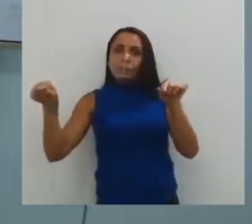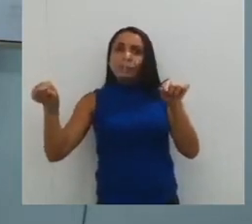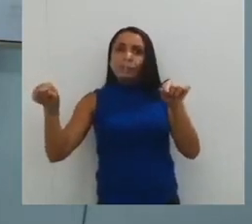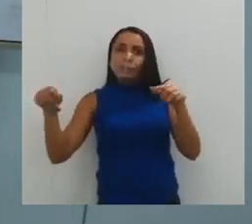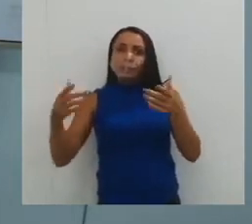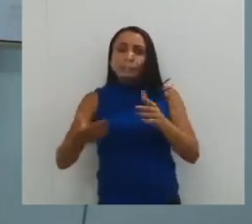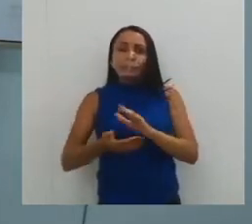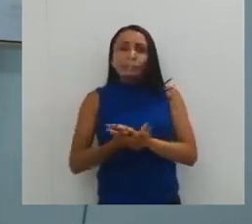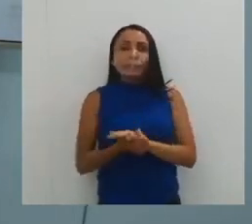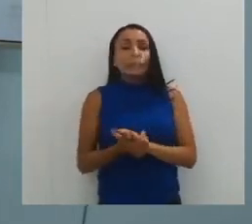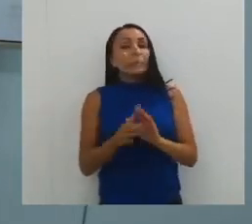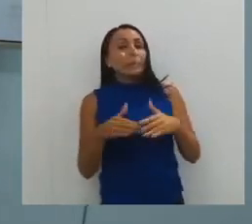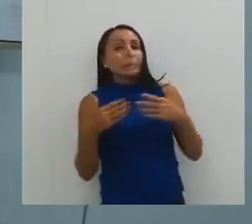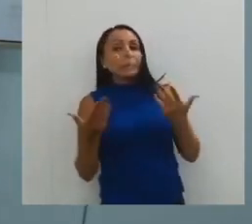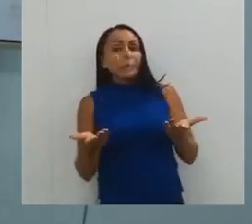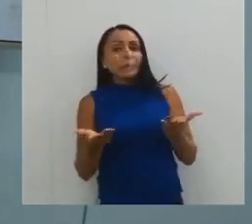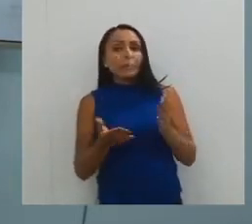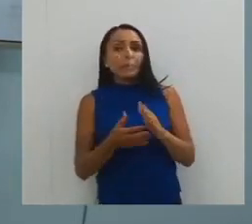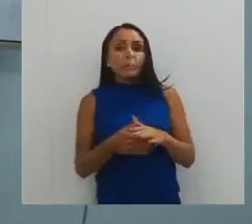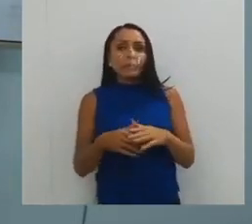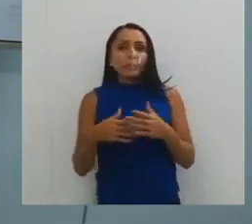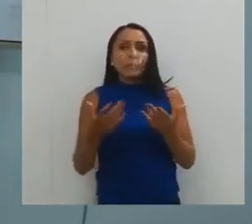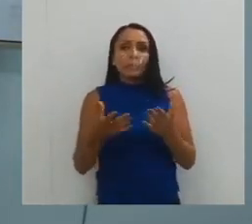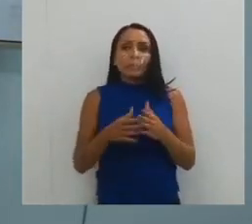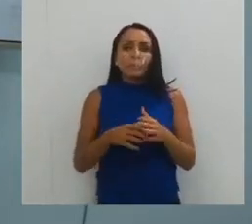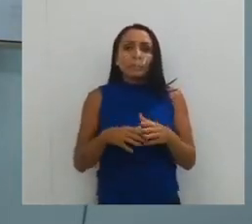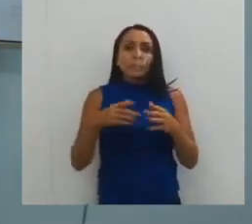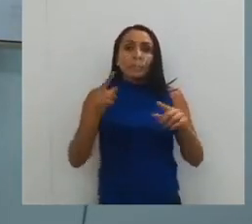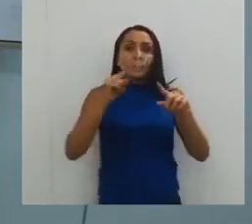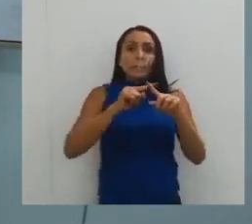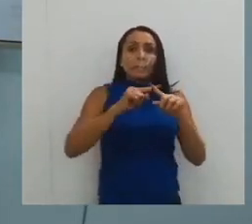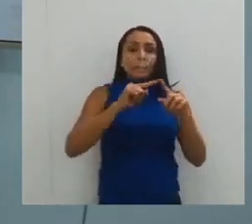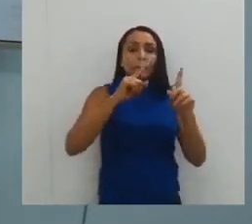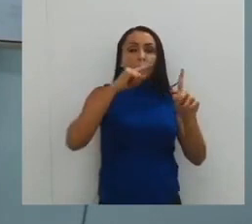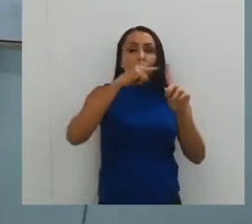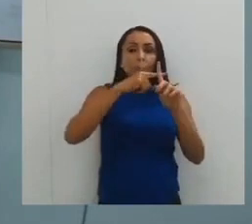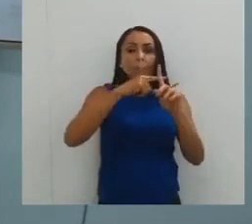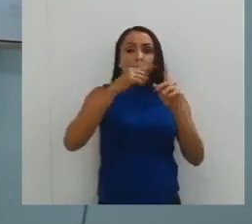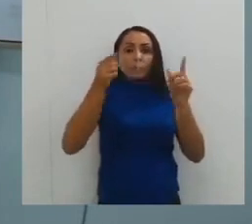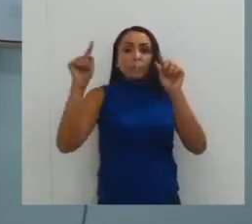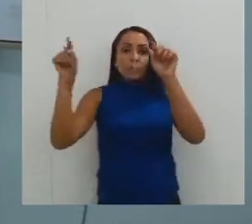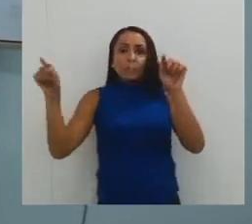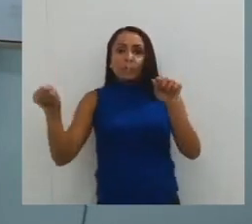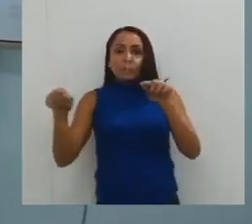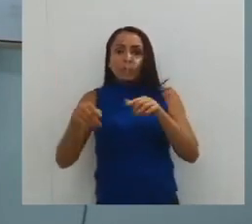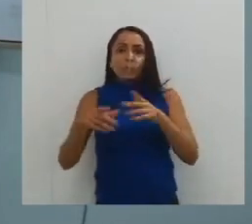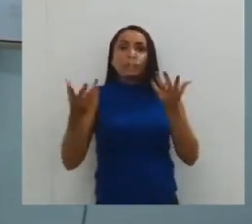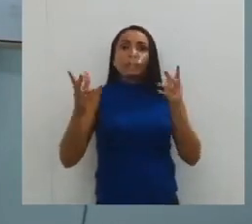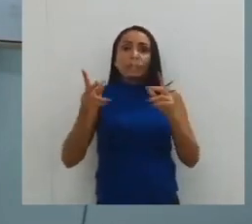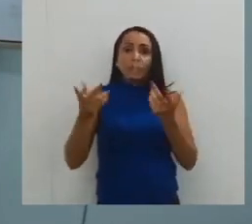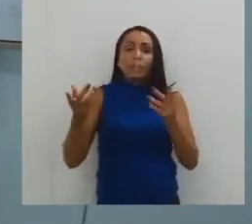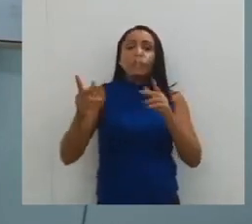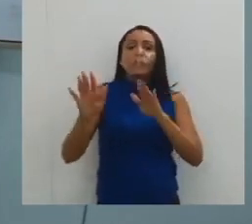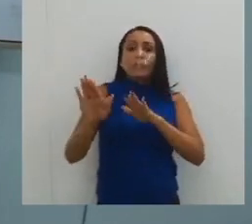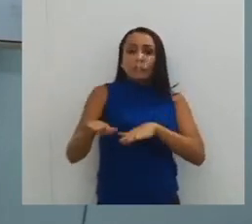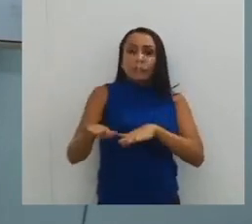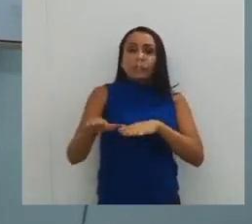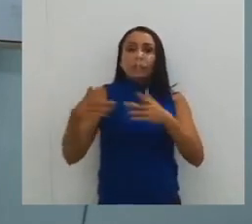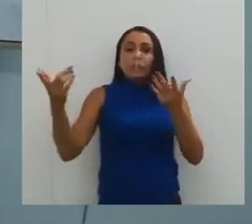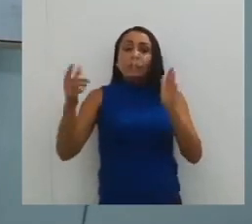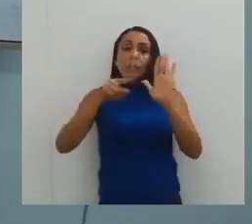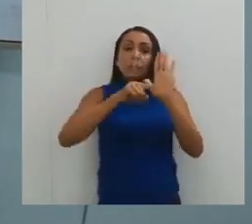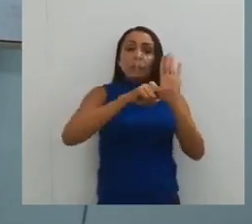sinal de dentro. Então, assim, ó, um funkzinho, ó. Mais com parênteses permanece o sinal de dentro. E menos